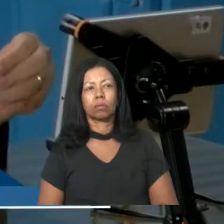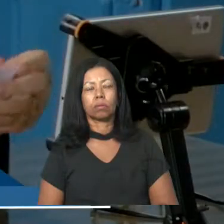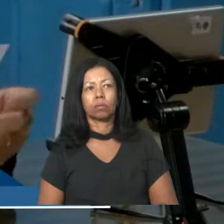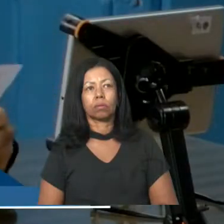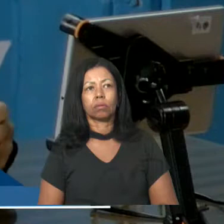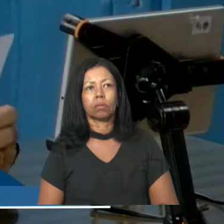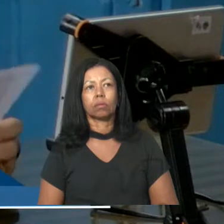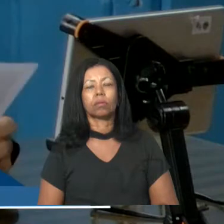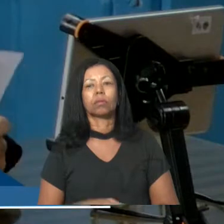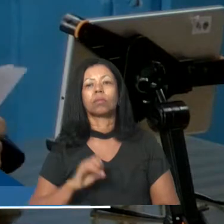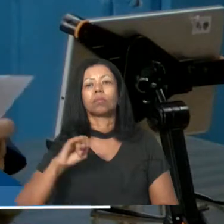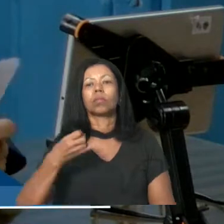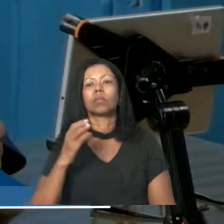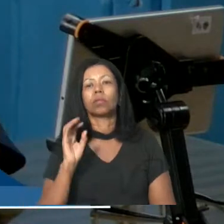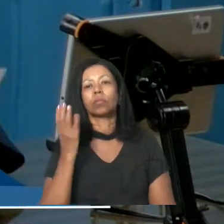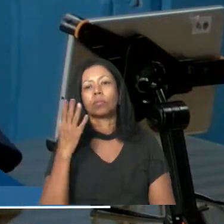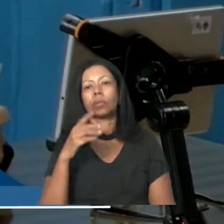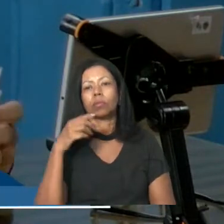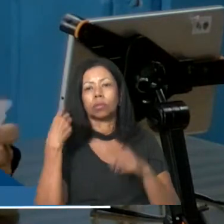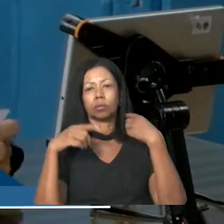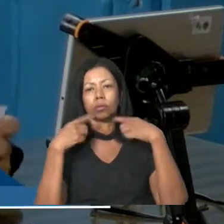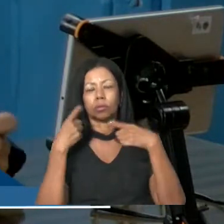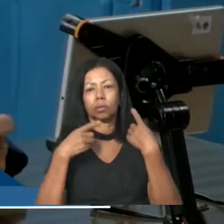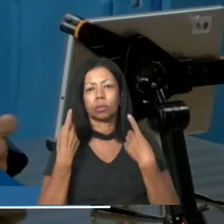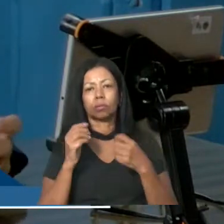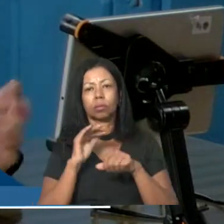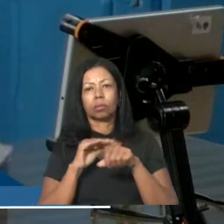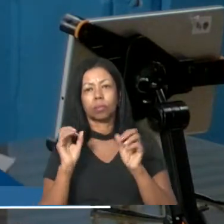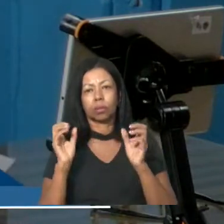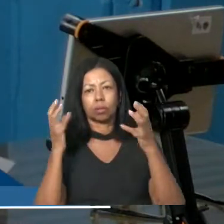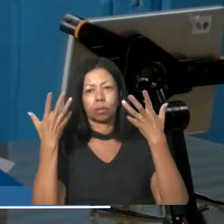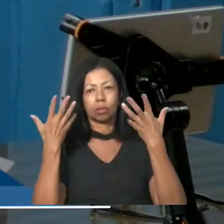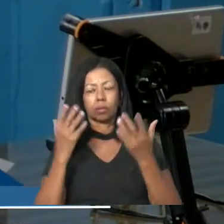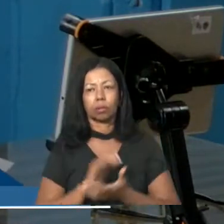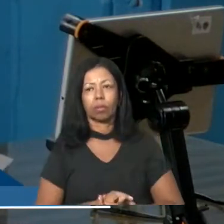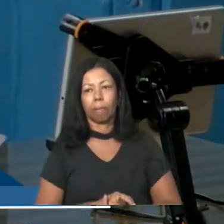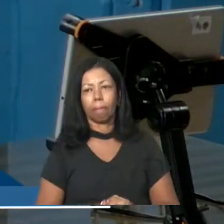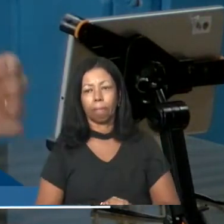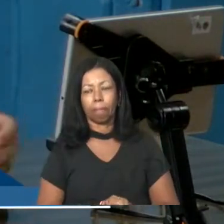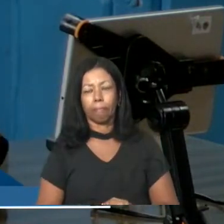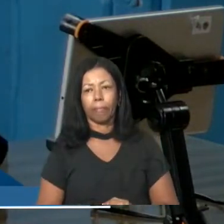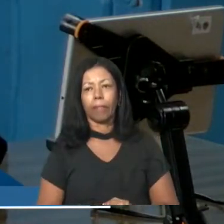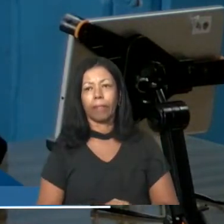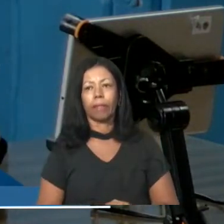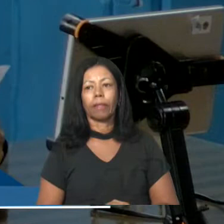aproveitar o meu momento aqui para fazer uma discussão que chama muito a atenção.